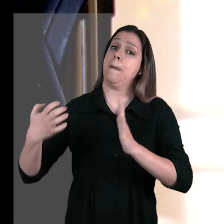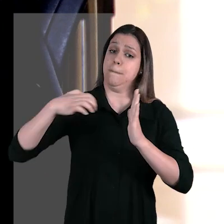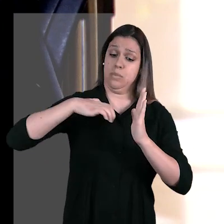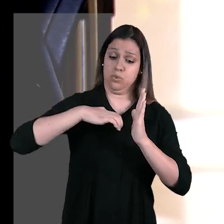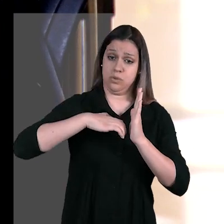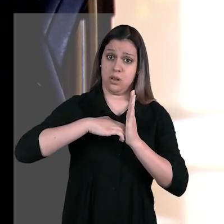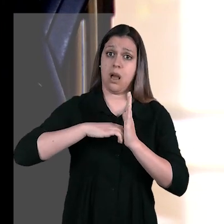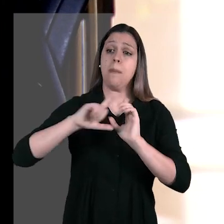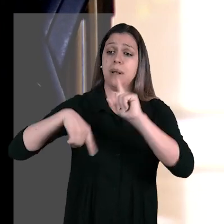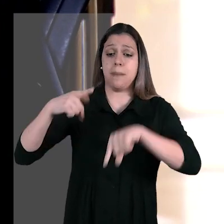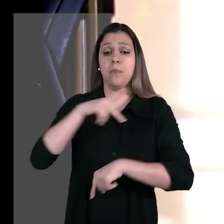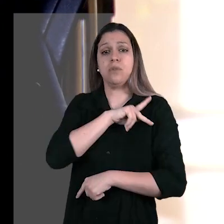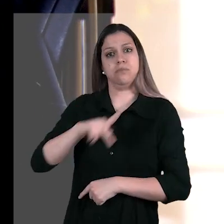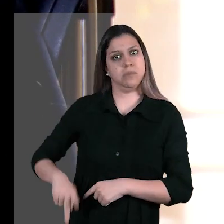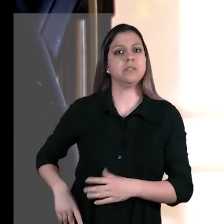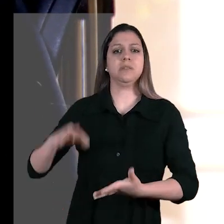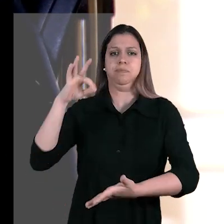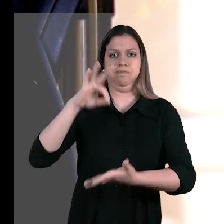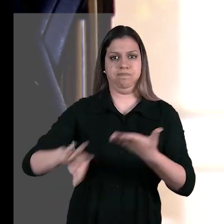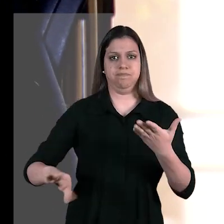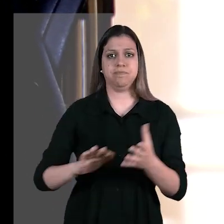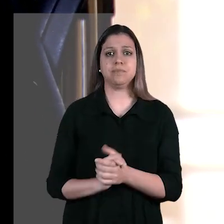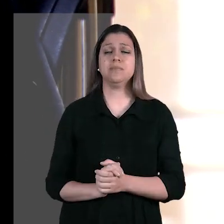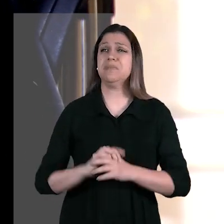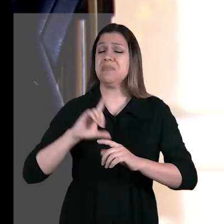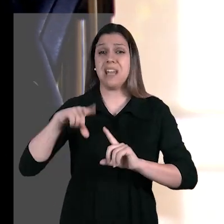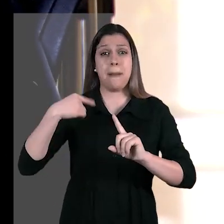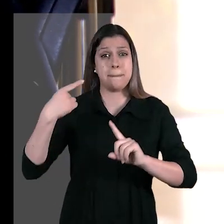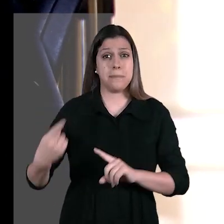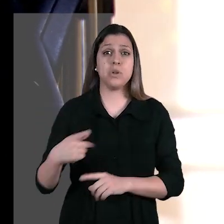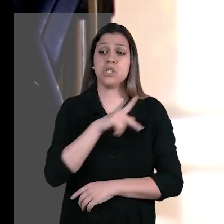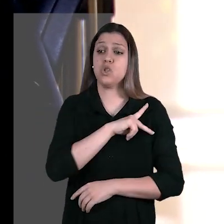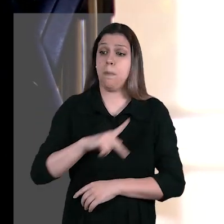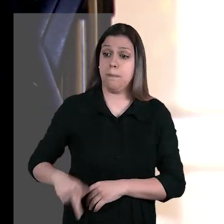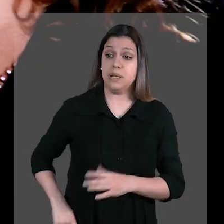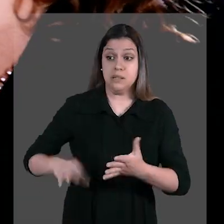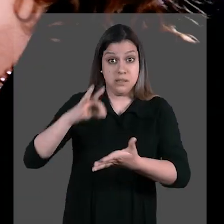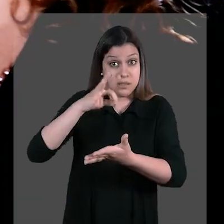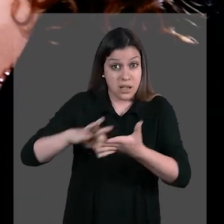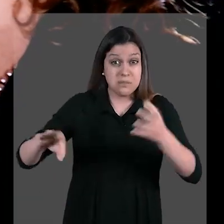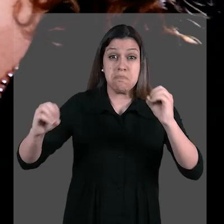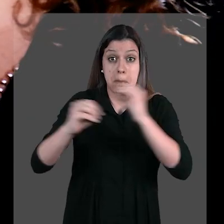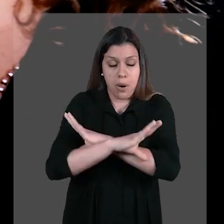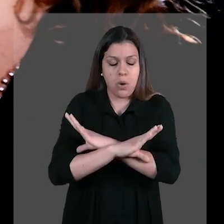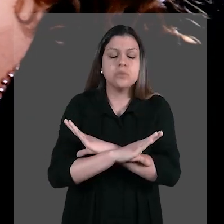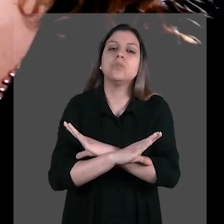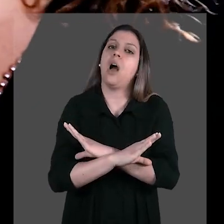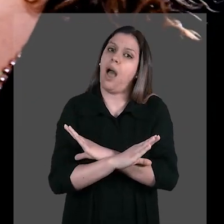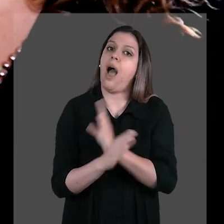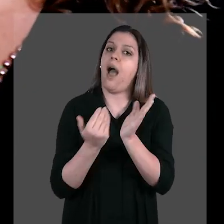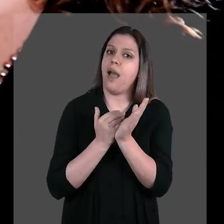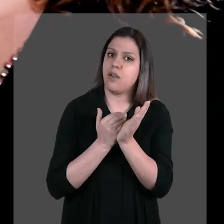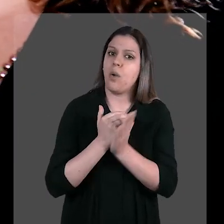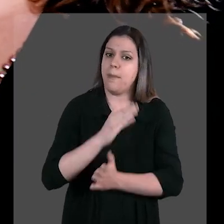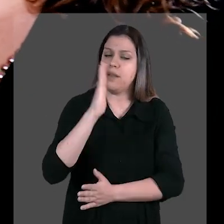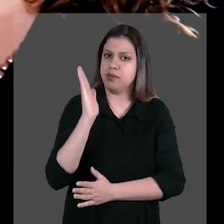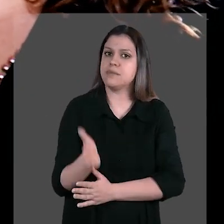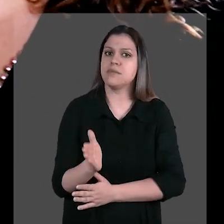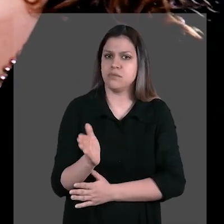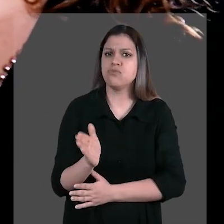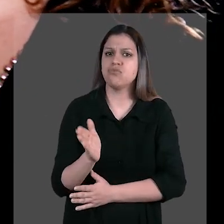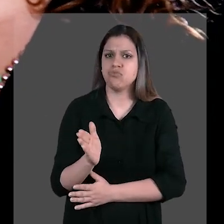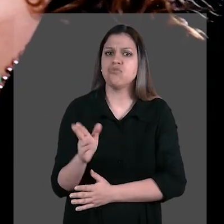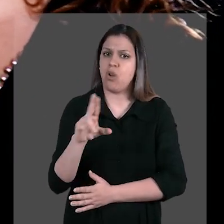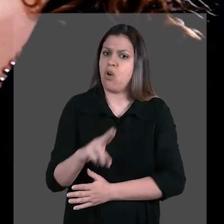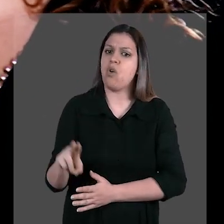aprovação desse texto. A partir do momento da sanção do presidente é que passa a valer, tá? E, no caso, eles